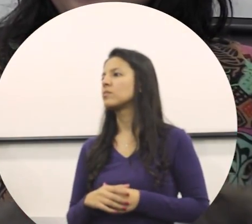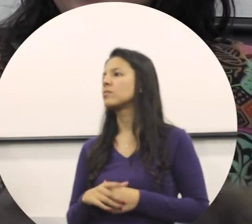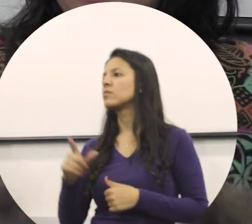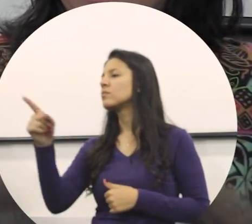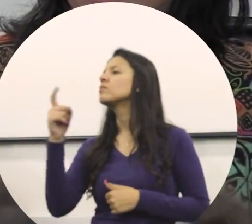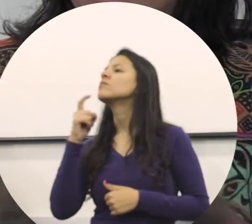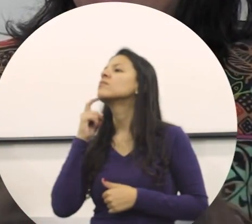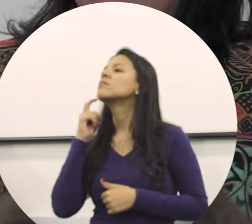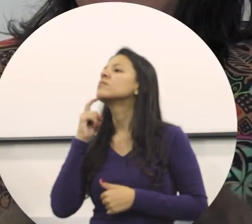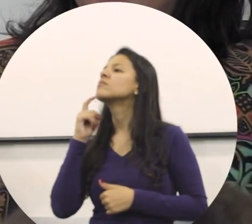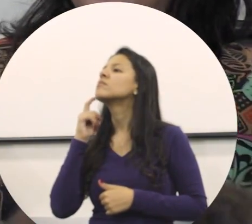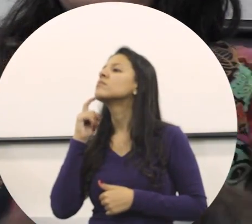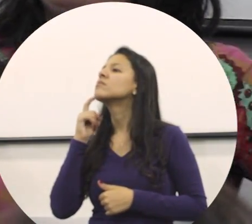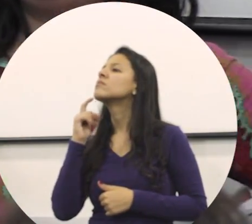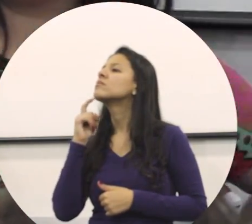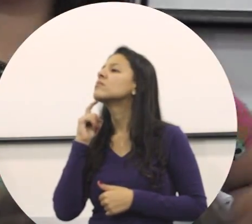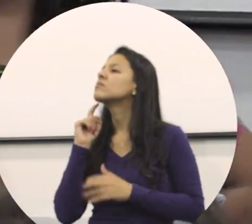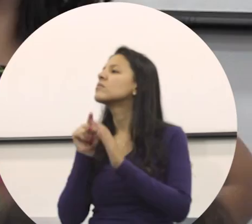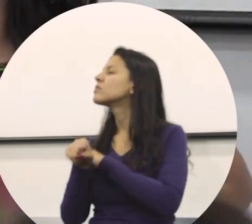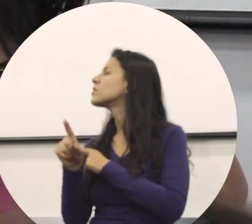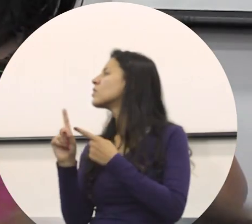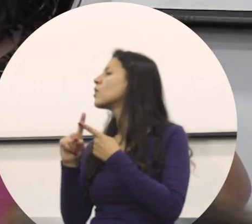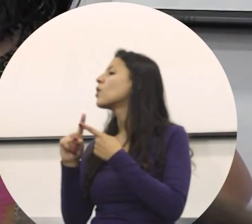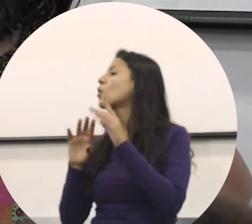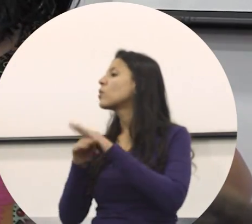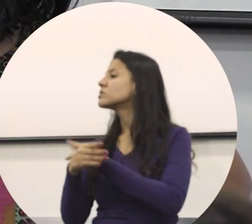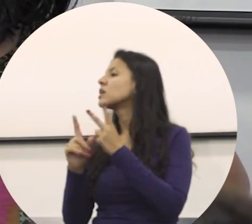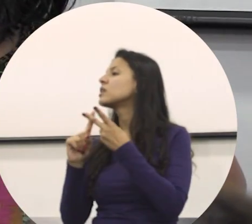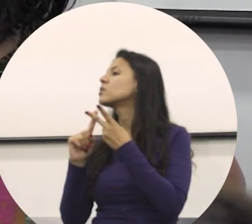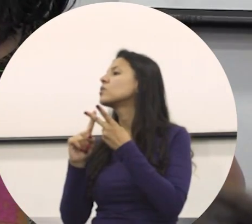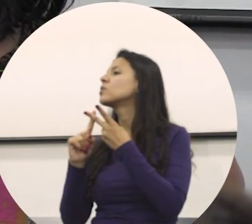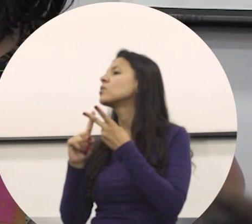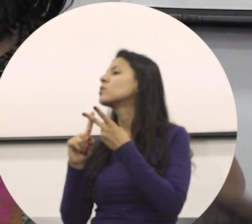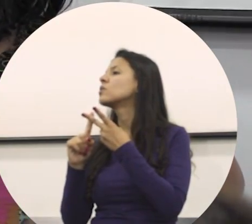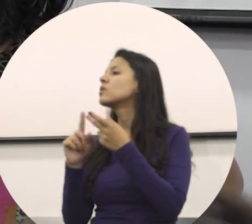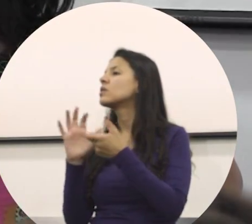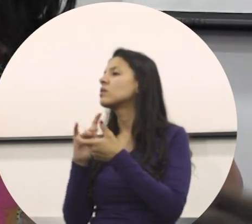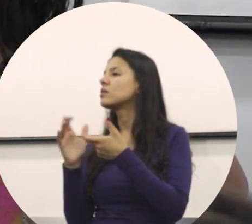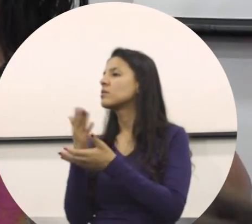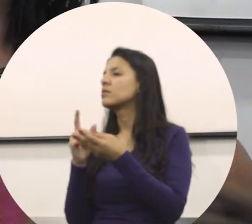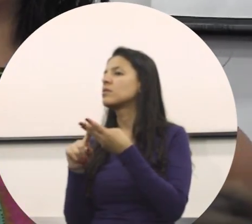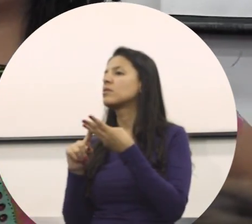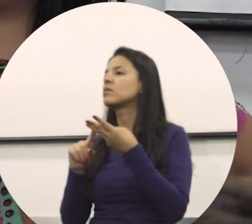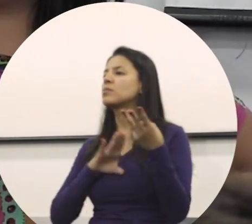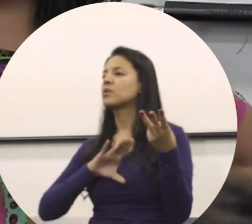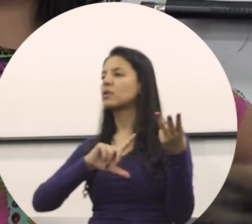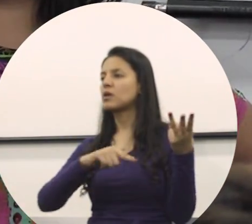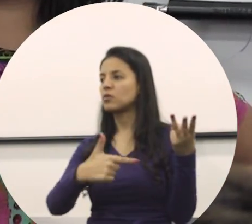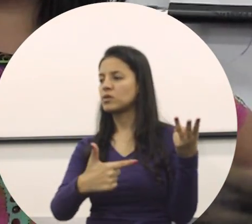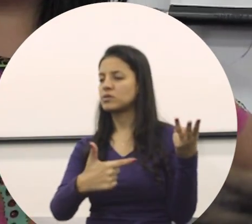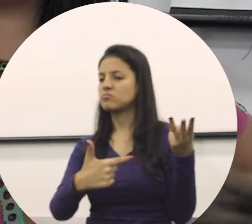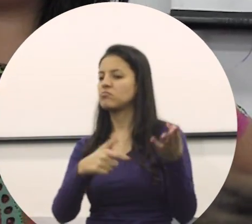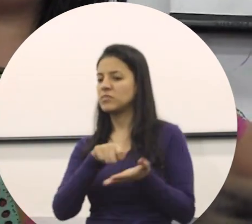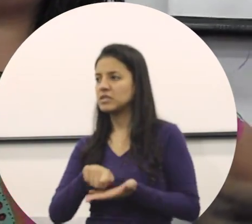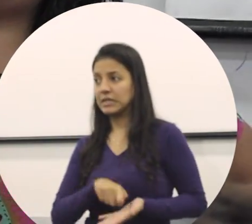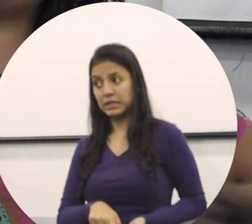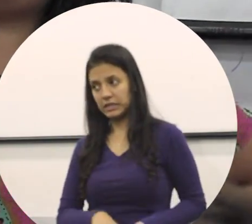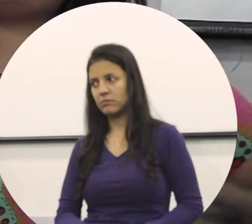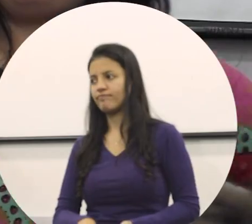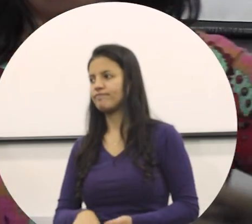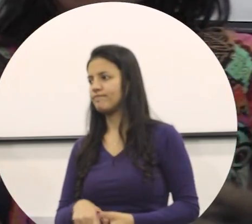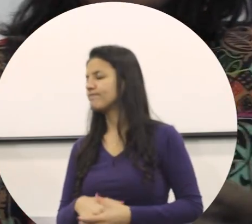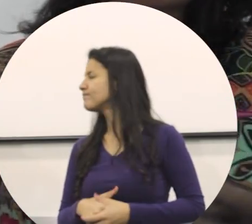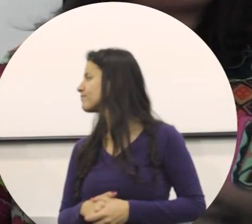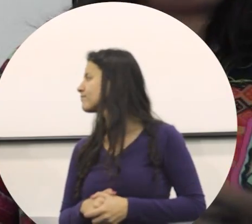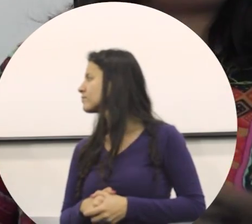tem um conceito, né, também de mediado? E a língua portuguesa com L2 aí já no processo da escrita, que a